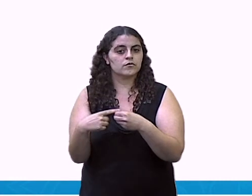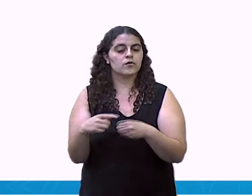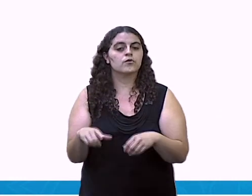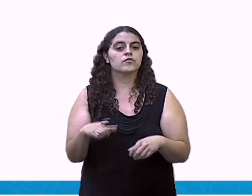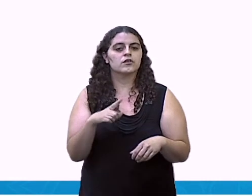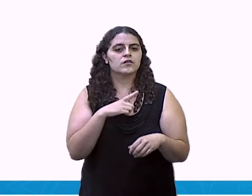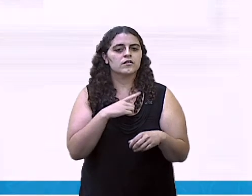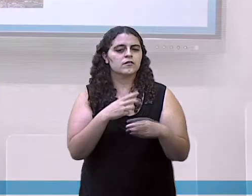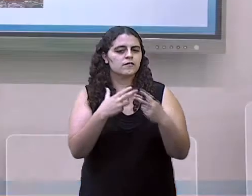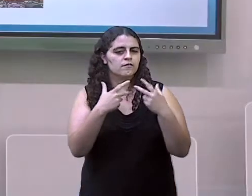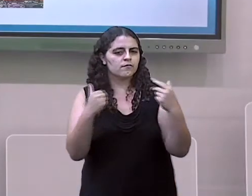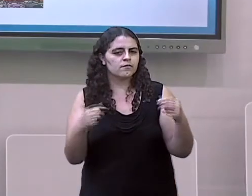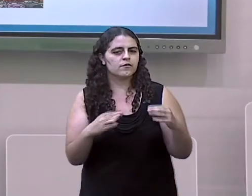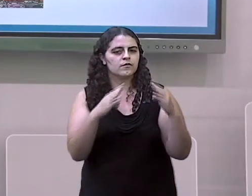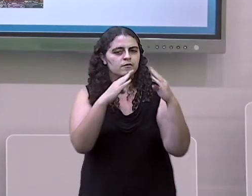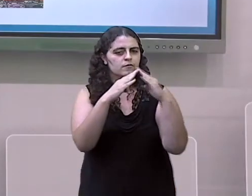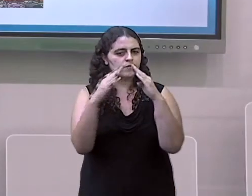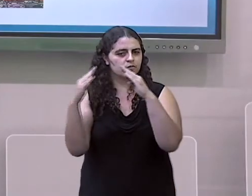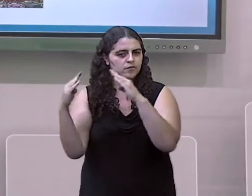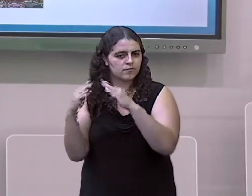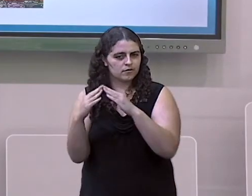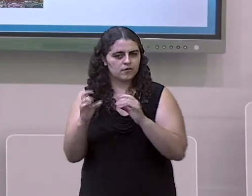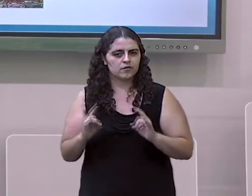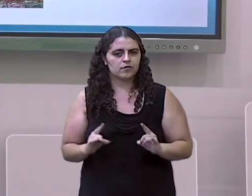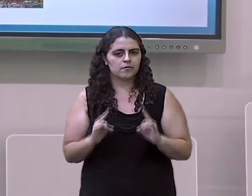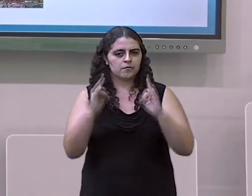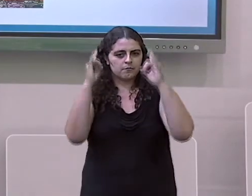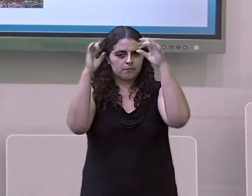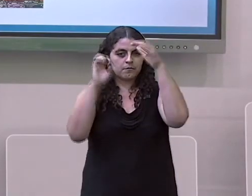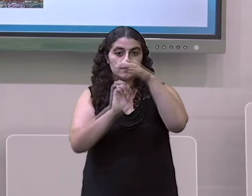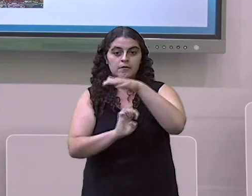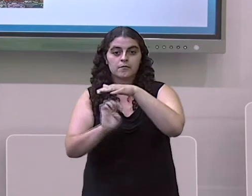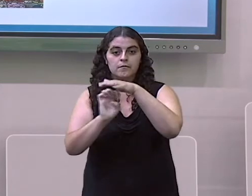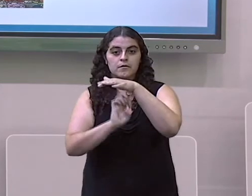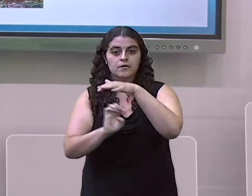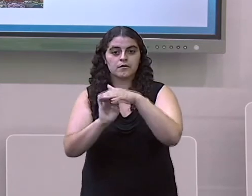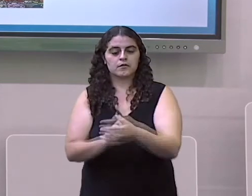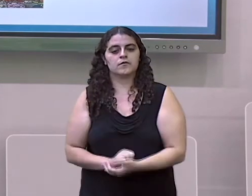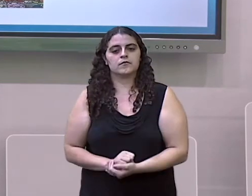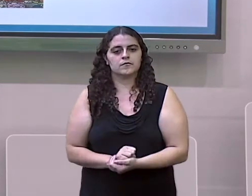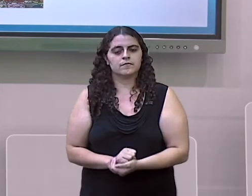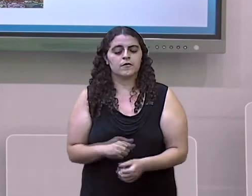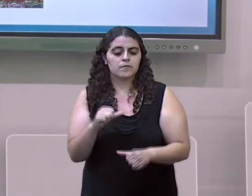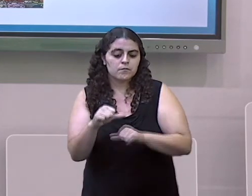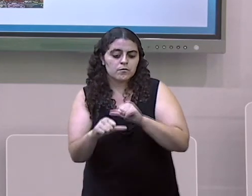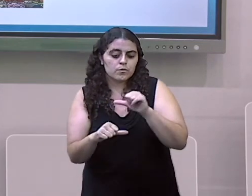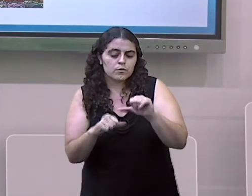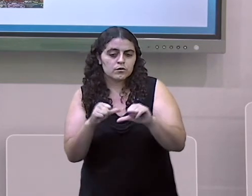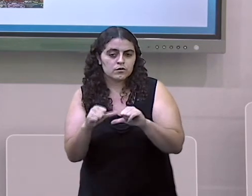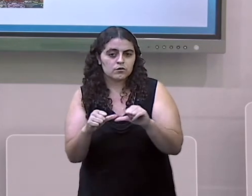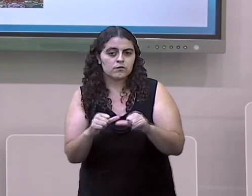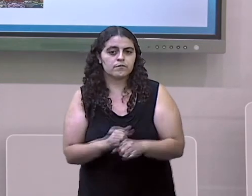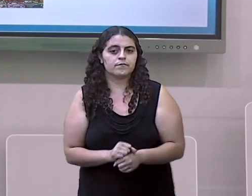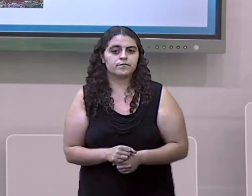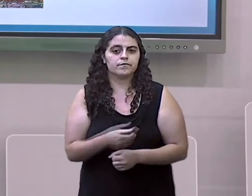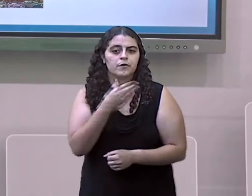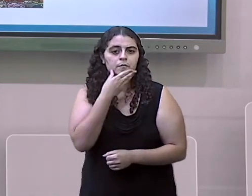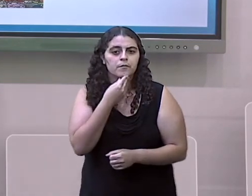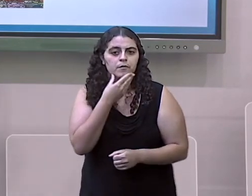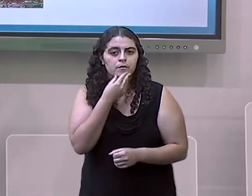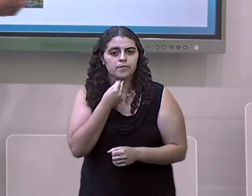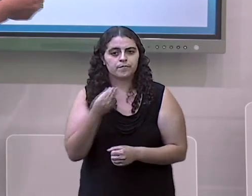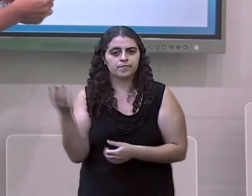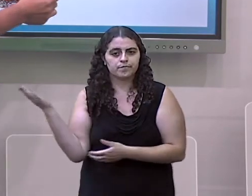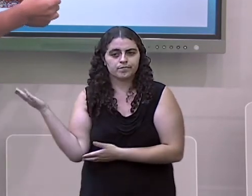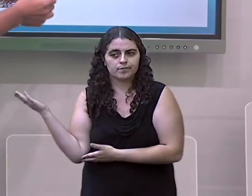carros, casas, empresas, ou seja, um ambiente que foi totalmente modificado. Então, a partir do